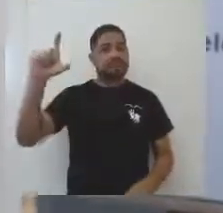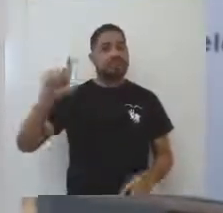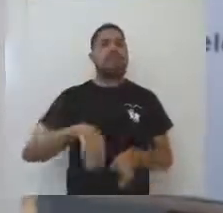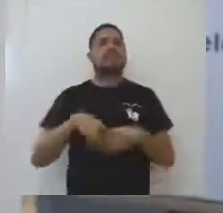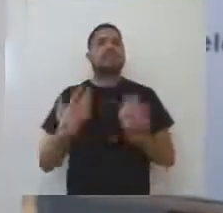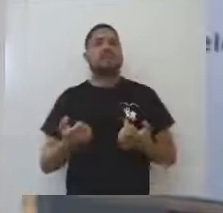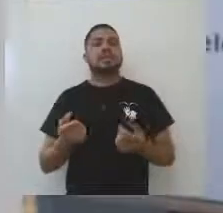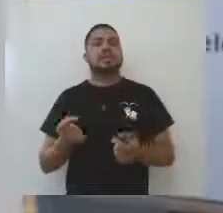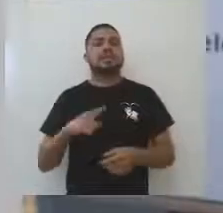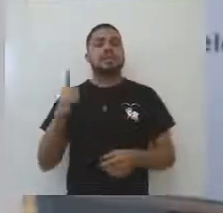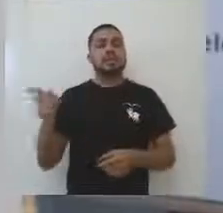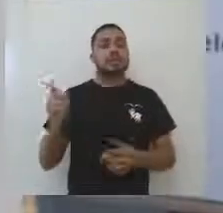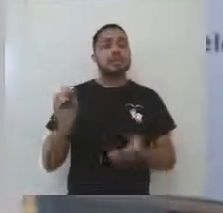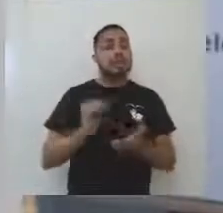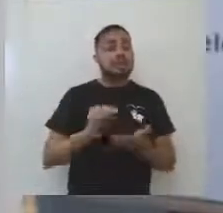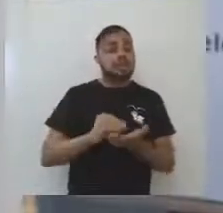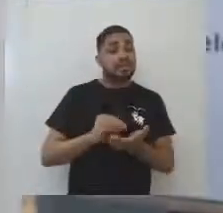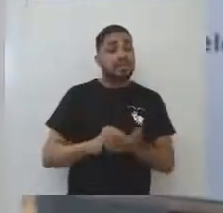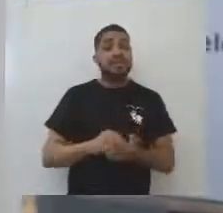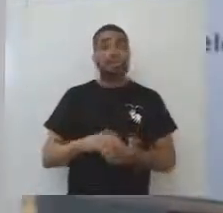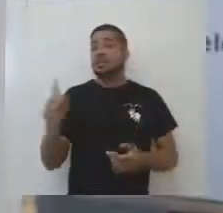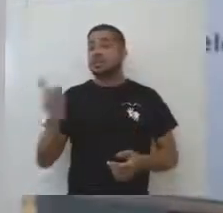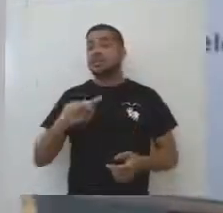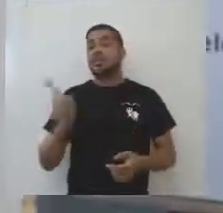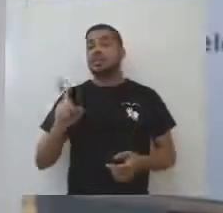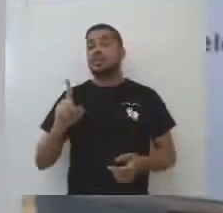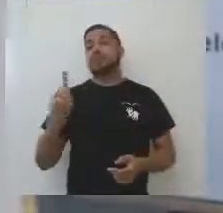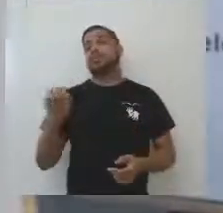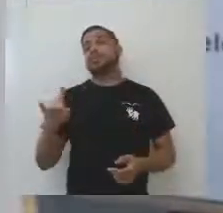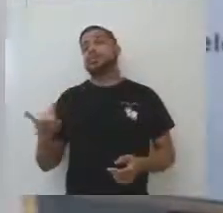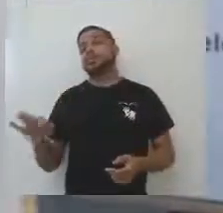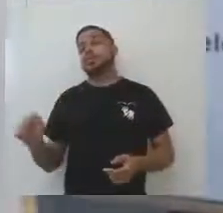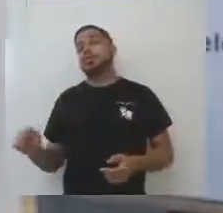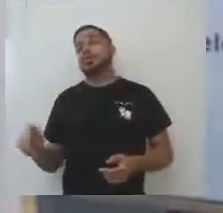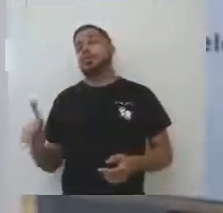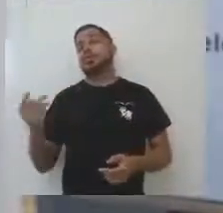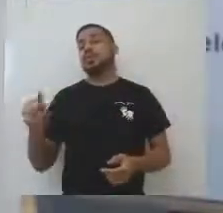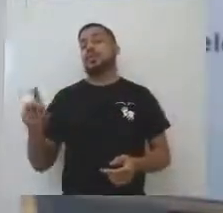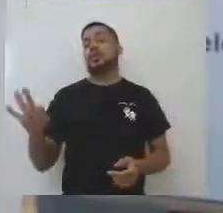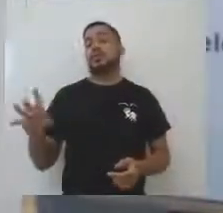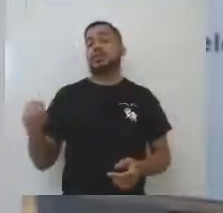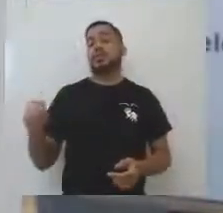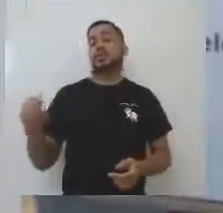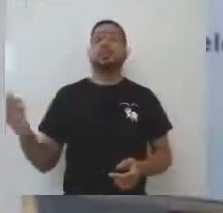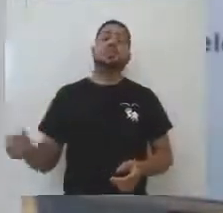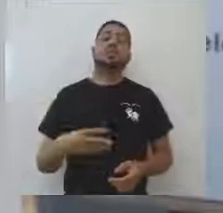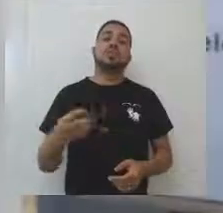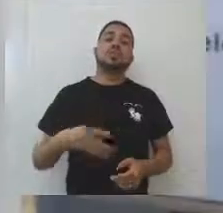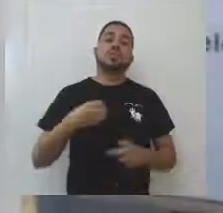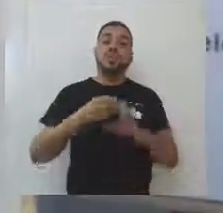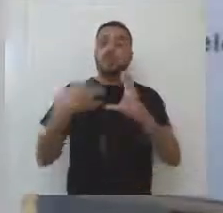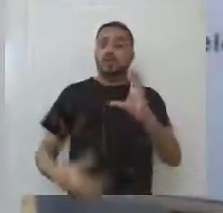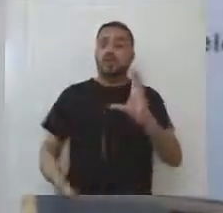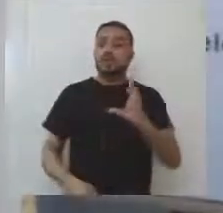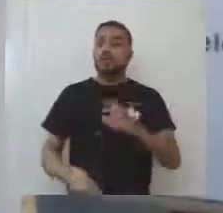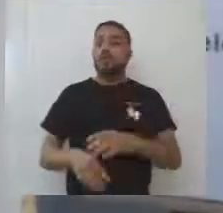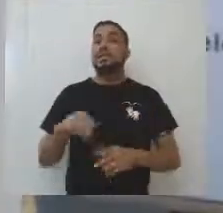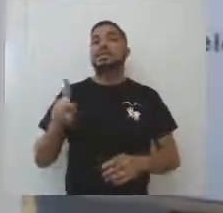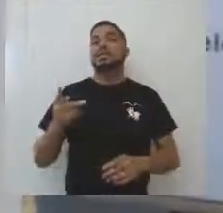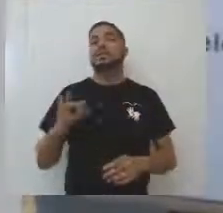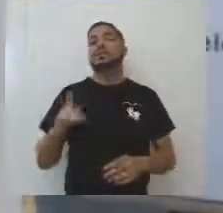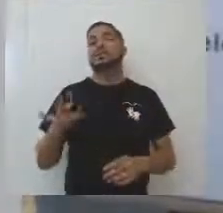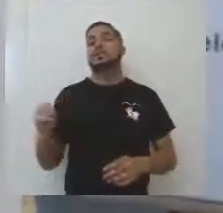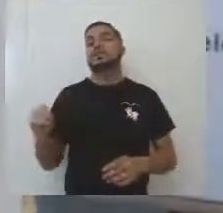na incompleta, o híbrido não é dominante. O híbrido é uma nova característica. E a heterocromia que tu falou é